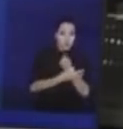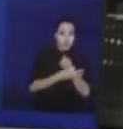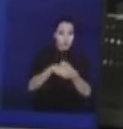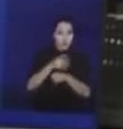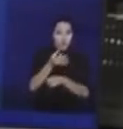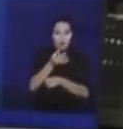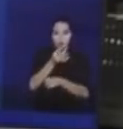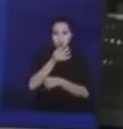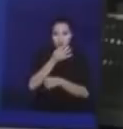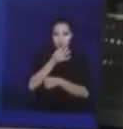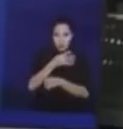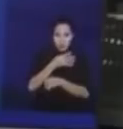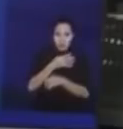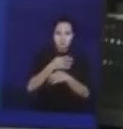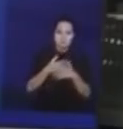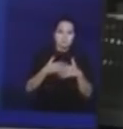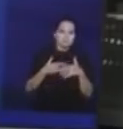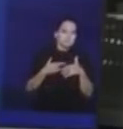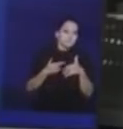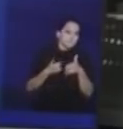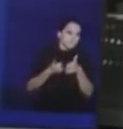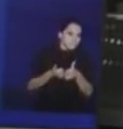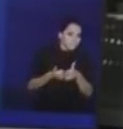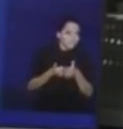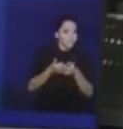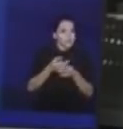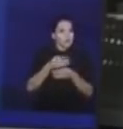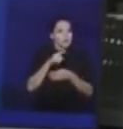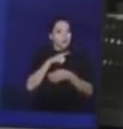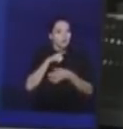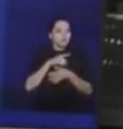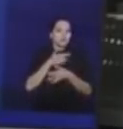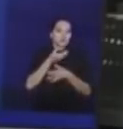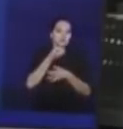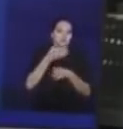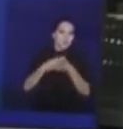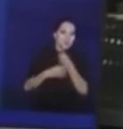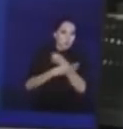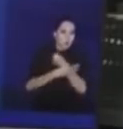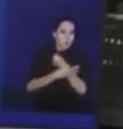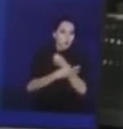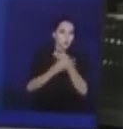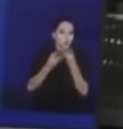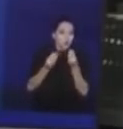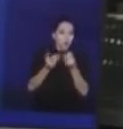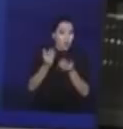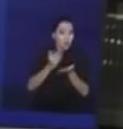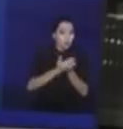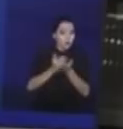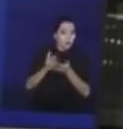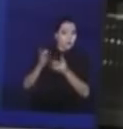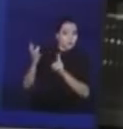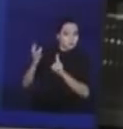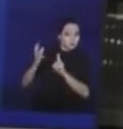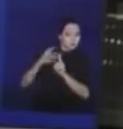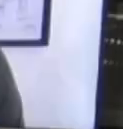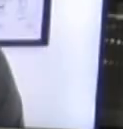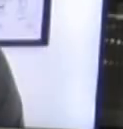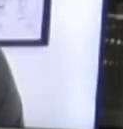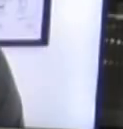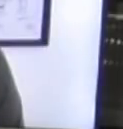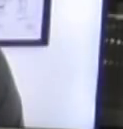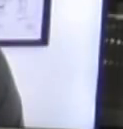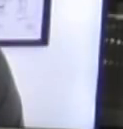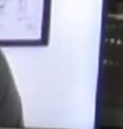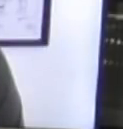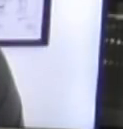Nunca te pedi nada. Conta, Larissa Arantes, então quer dizer que agora tem o registro definitivo da vacina de Oxford? Bom dia. Bom dia, é